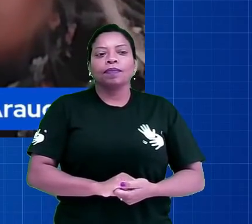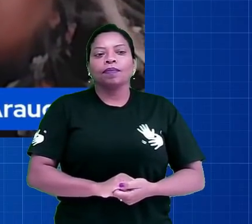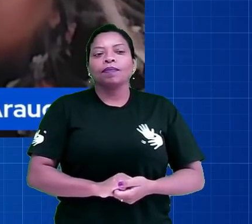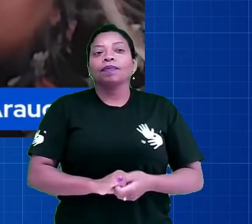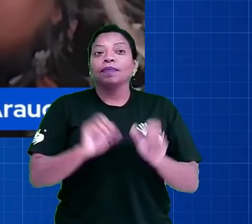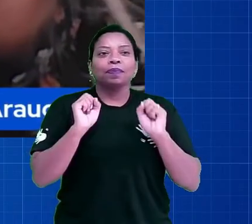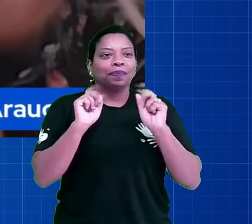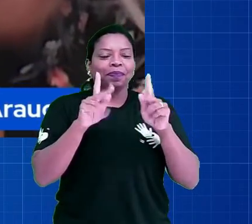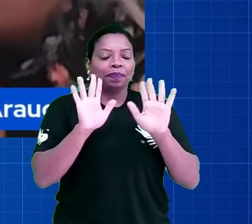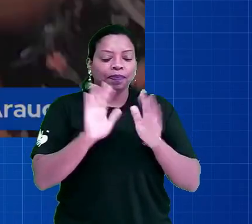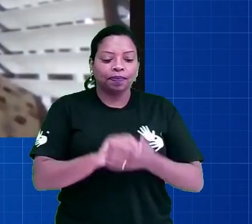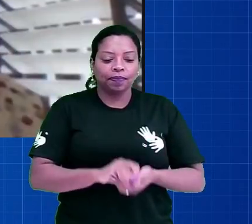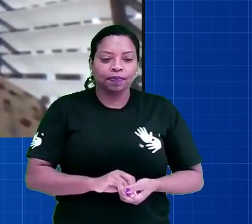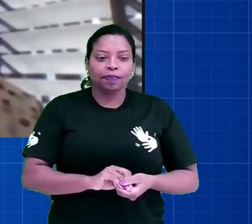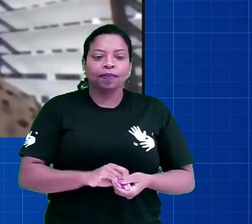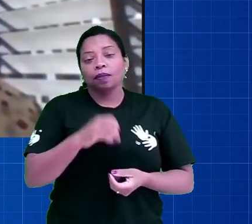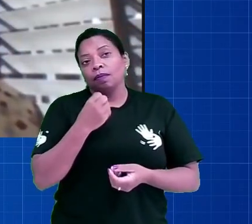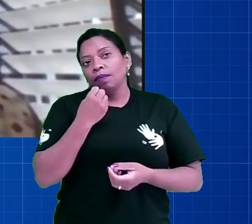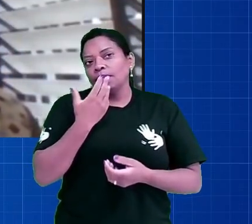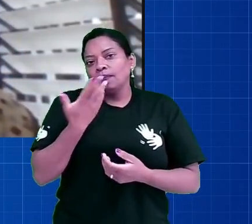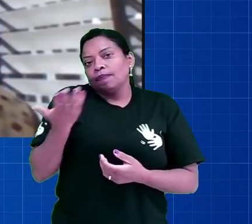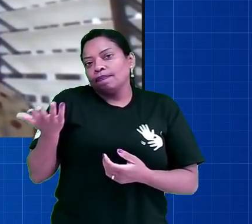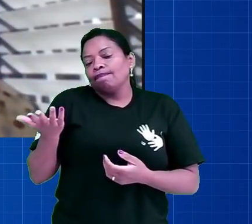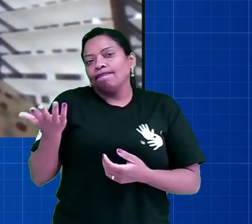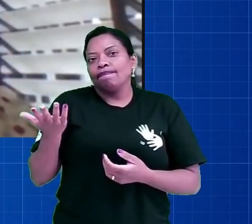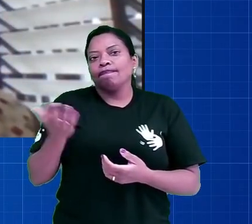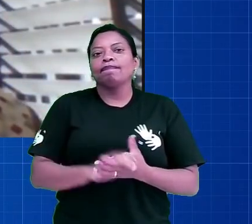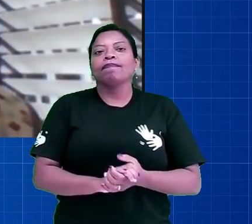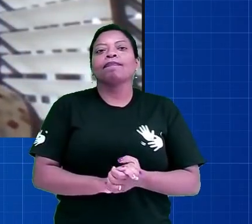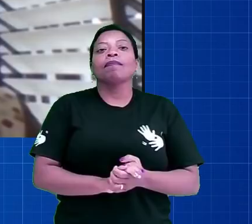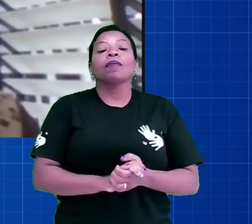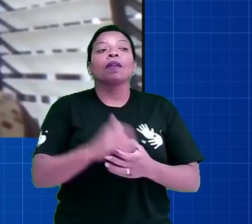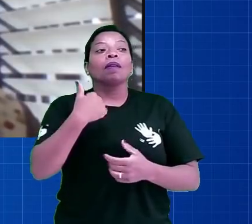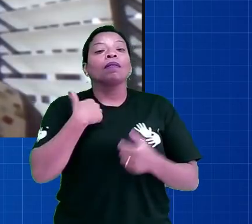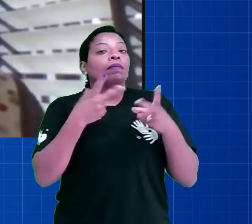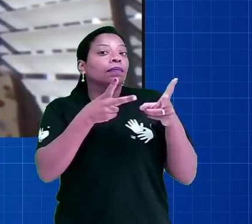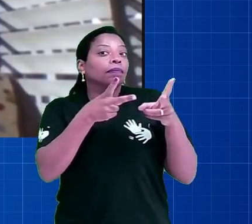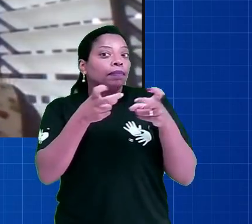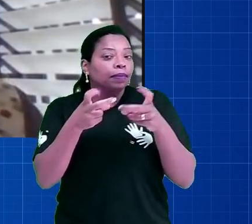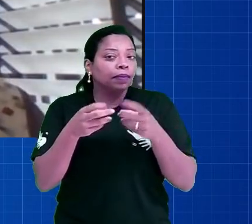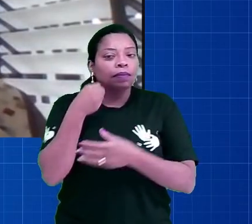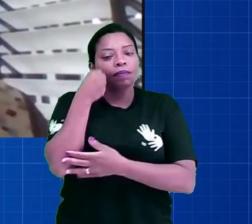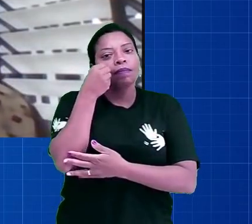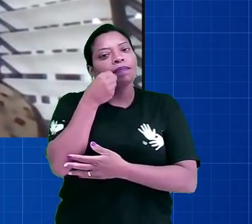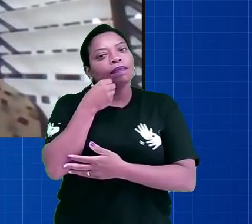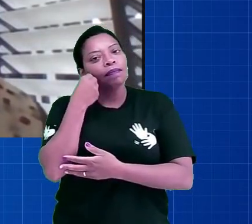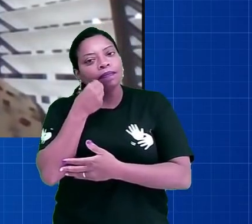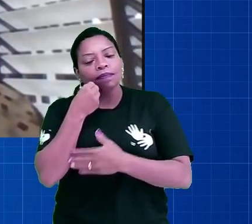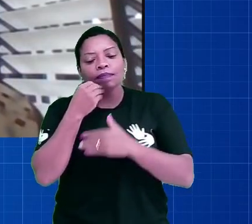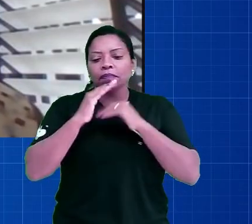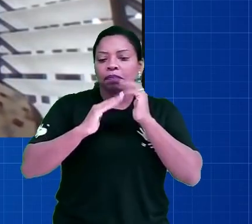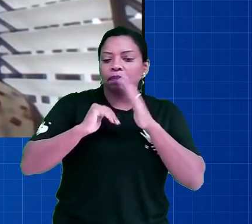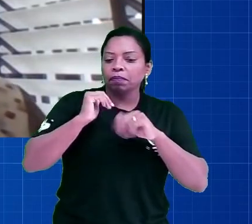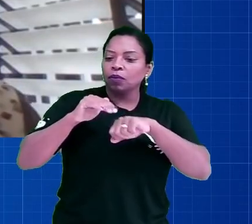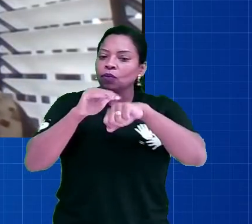Ok, Kelly. Bom, a gente percebe nas experiências, nas conversas